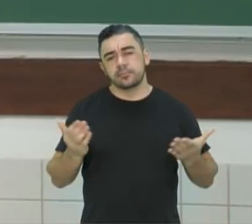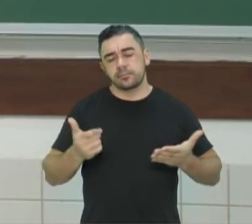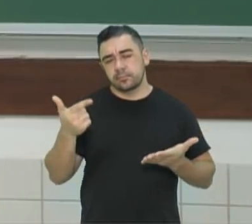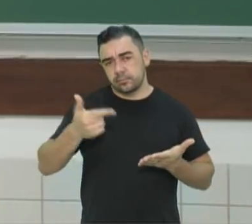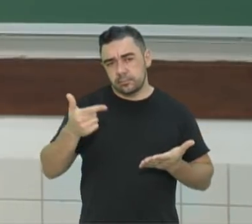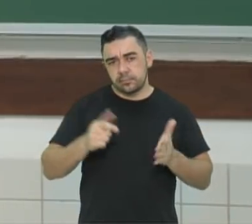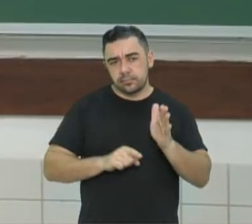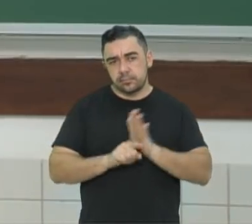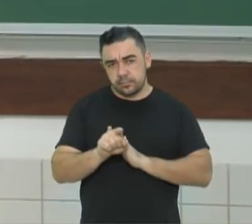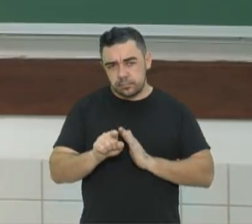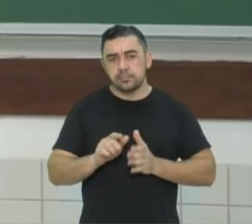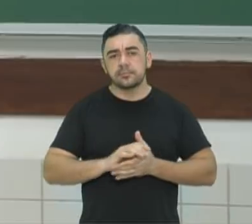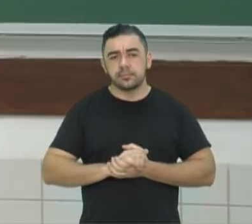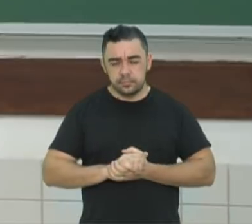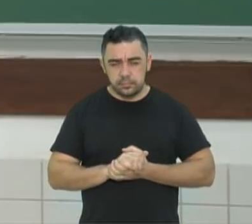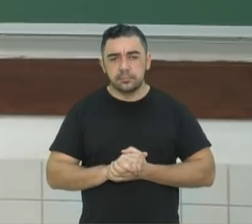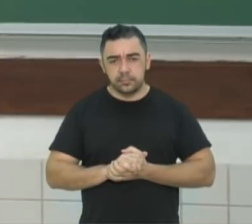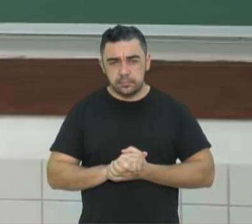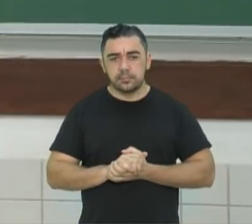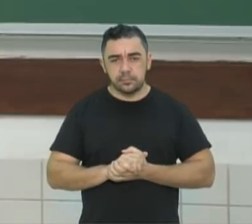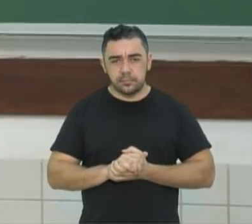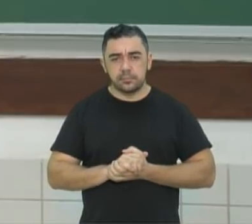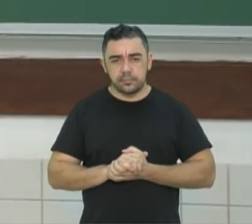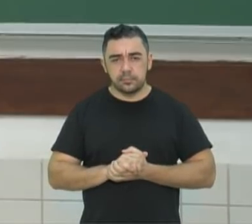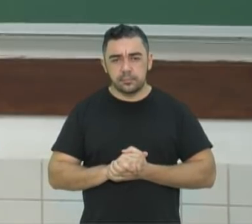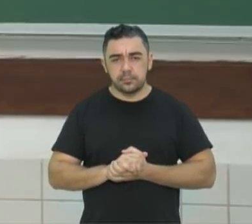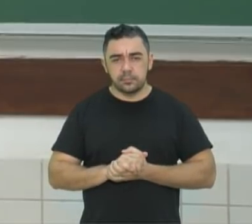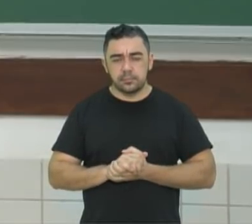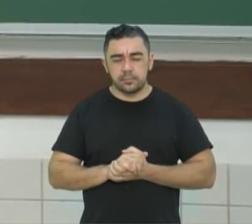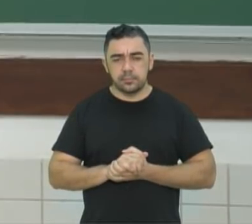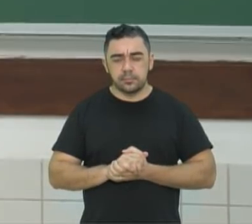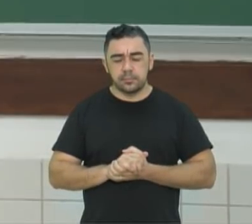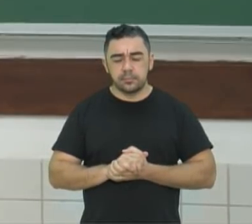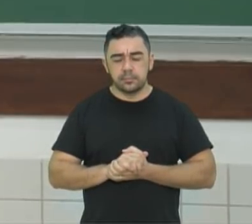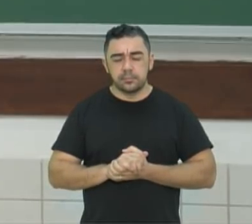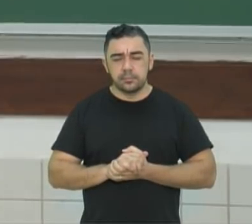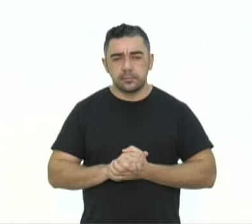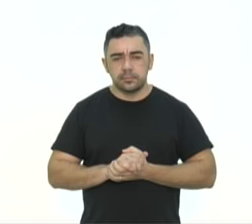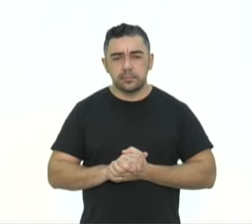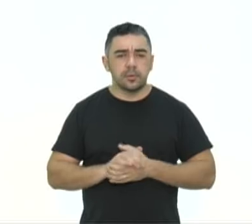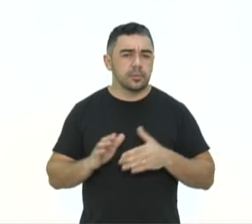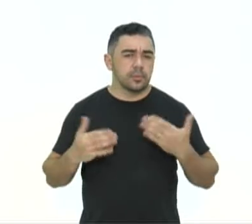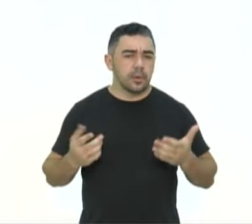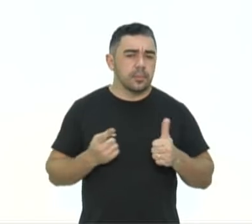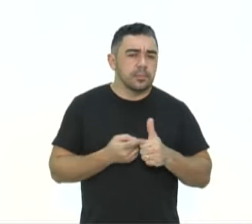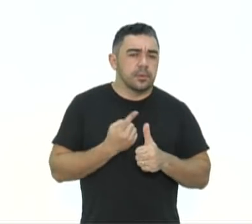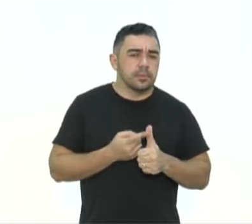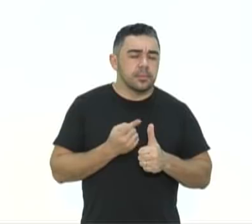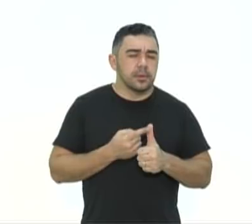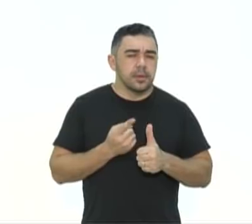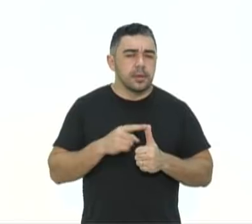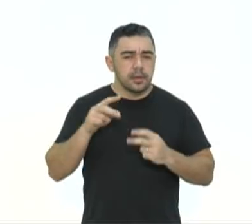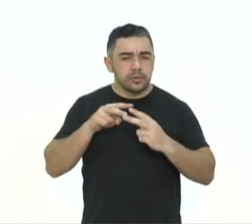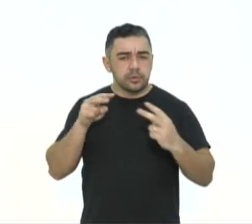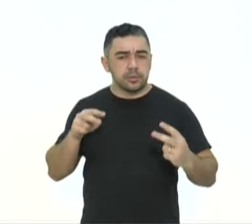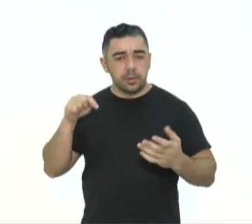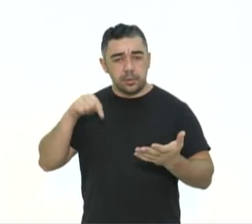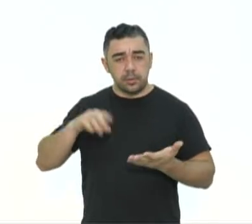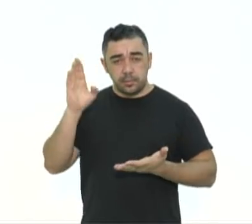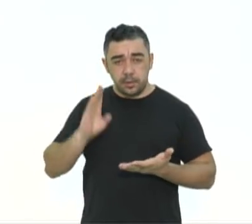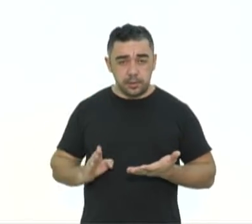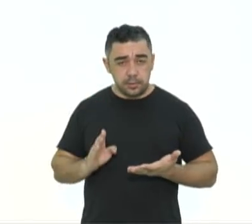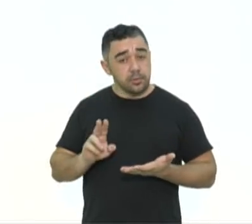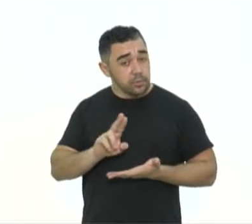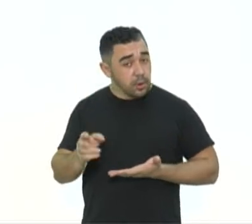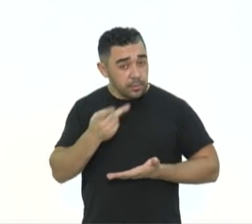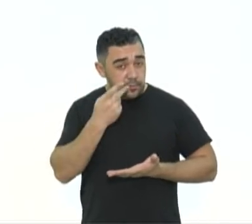o nosso quiz, que eu vou então perguntar para vocês o seguinte: qual foi a primeira animação digital produzida no Brasil? Eu acabei